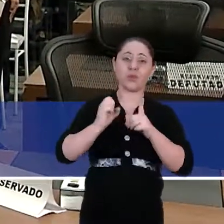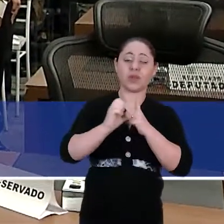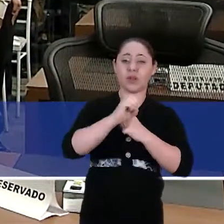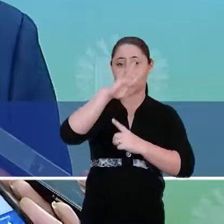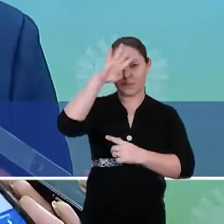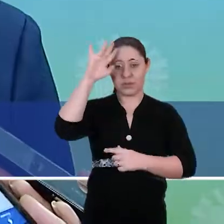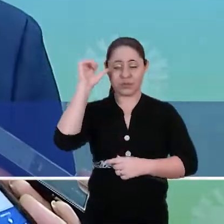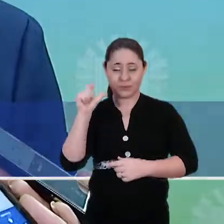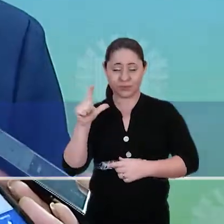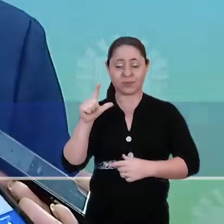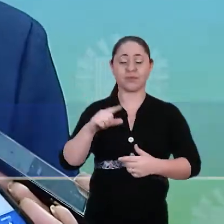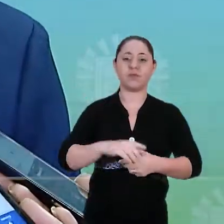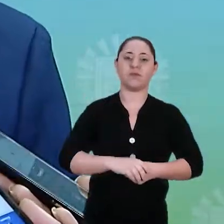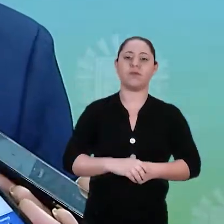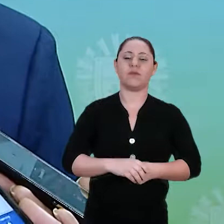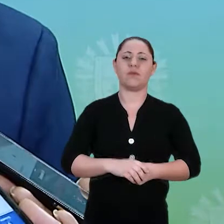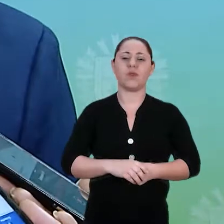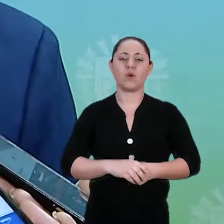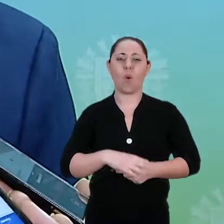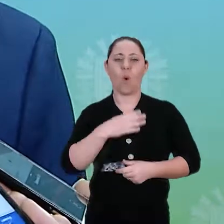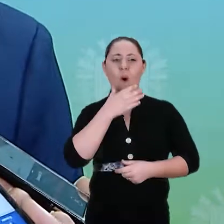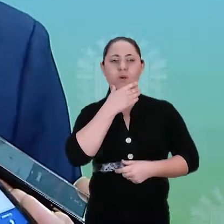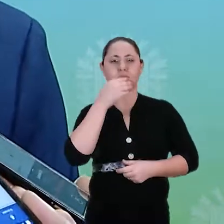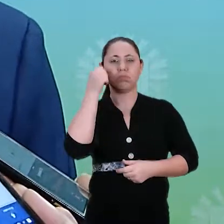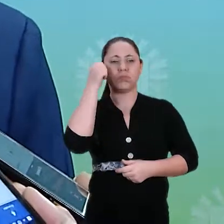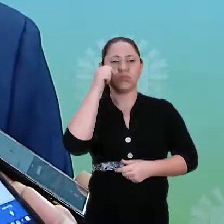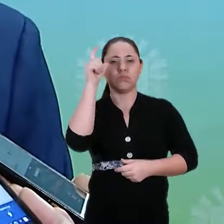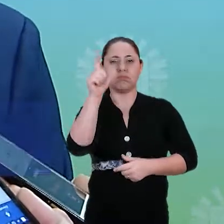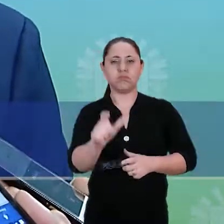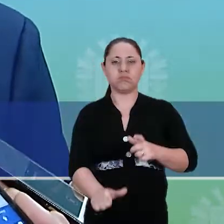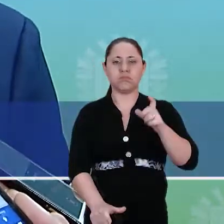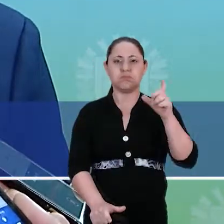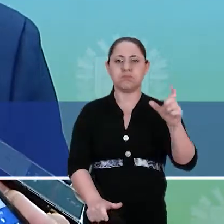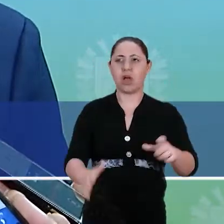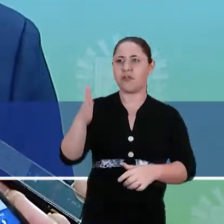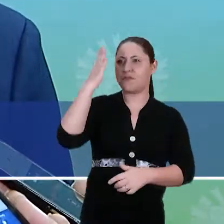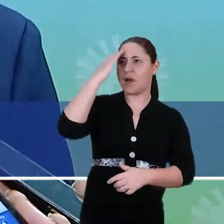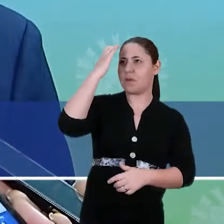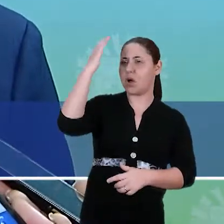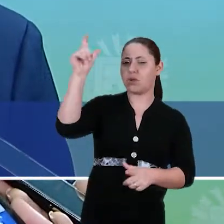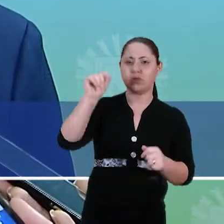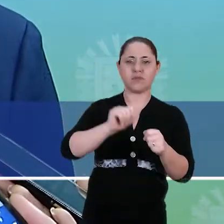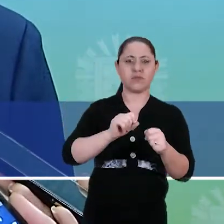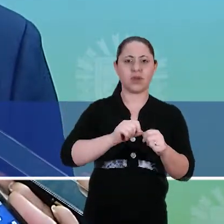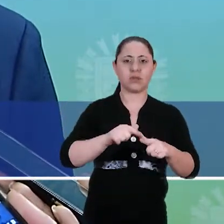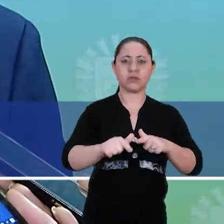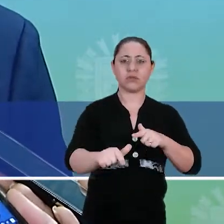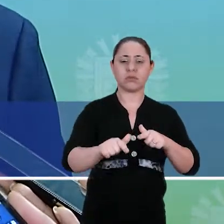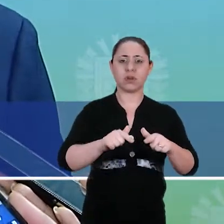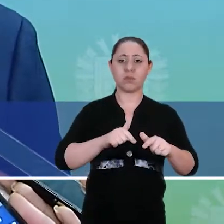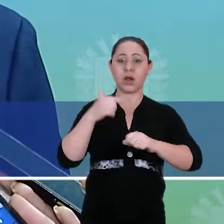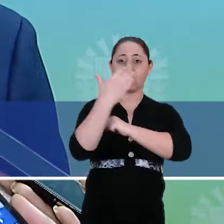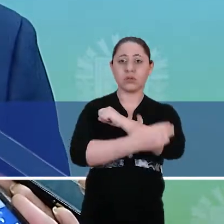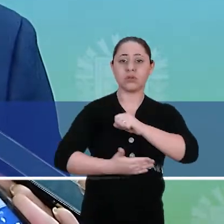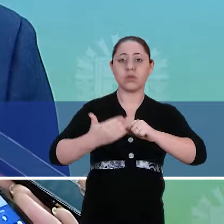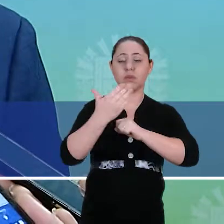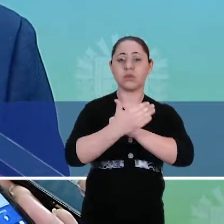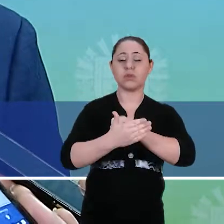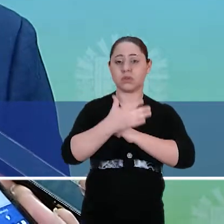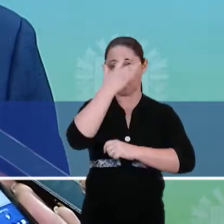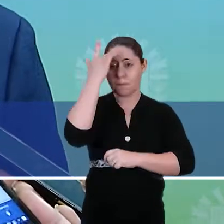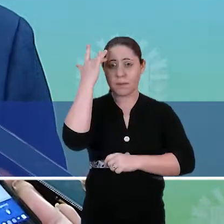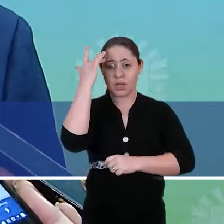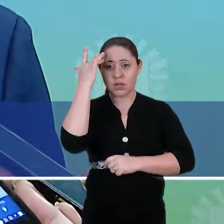do Sul. Heróis ou heroínas que fazem os seus trabalhos na proteção